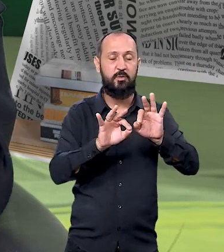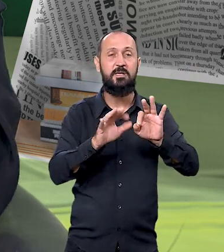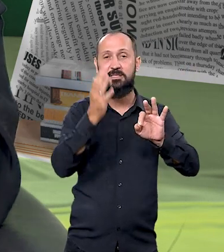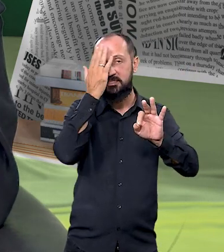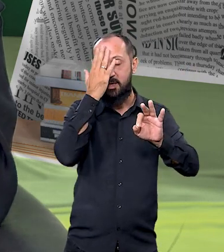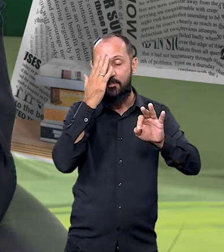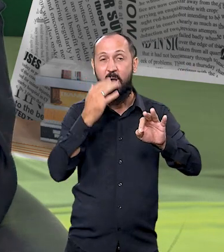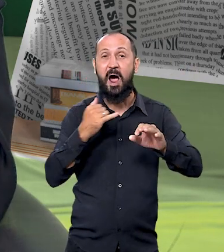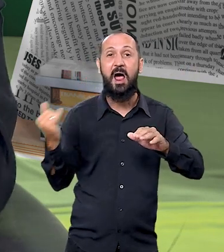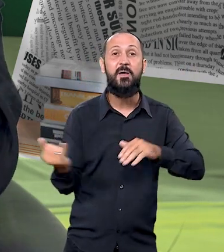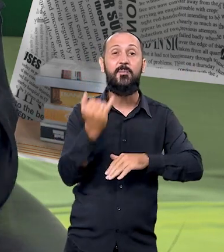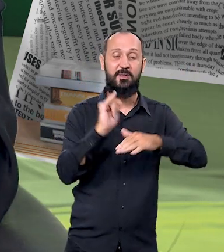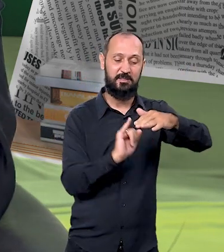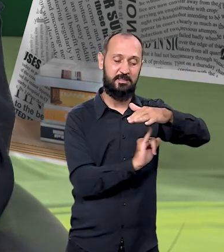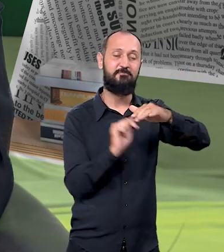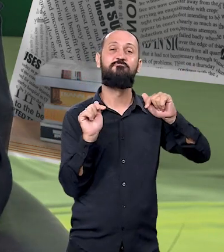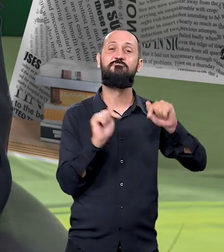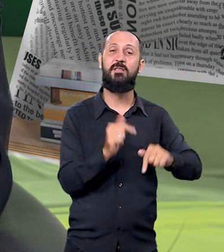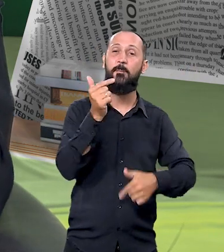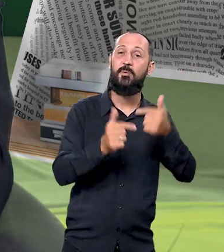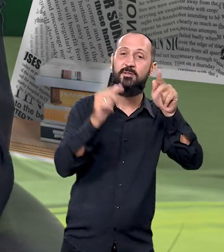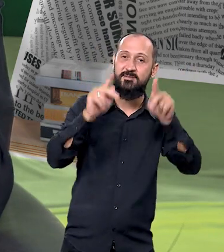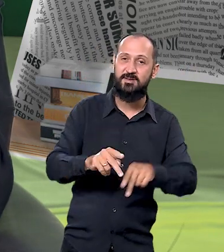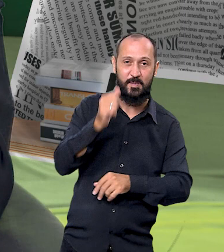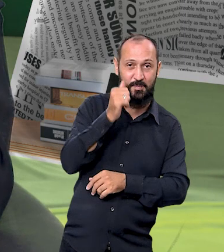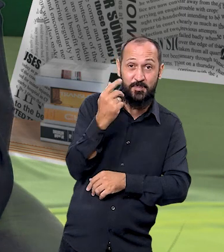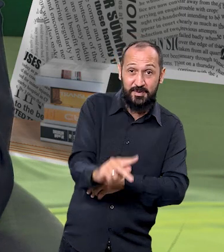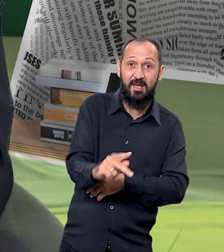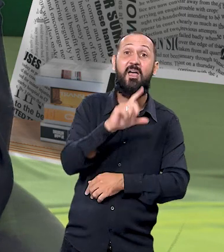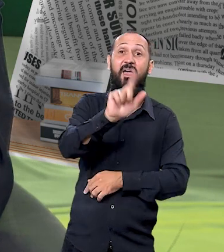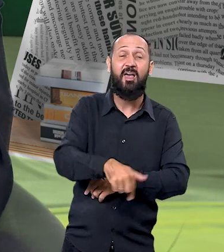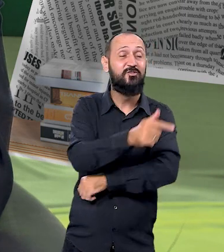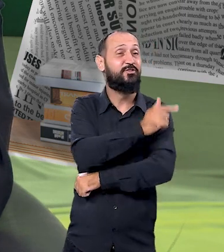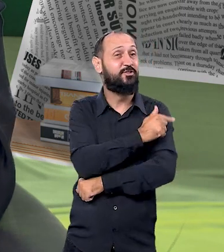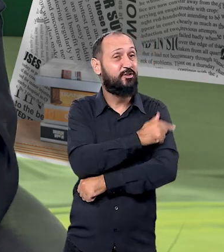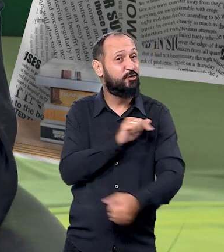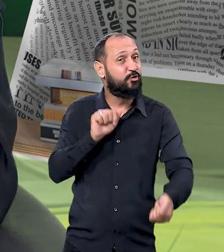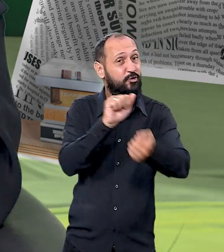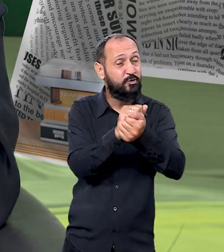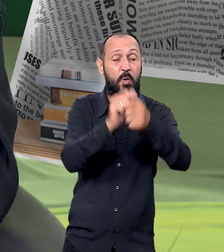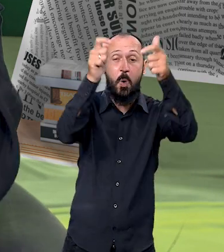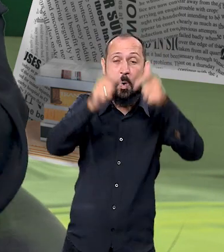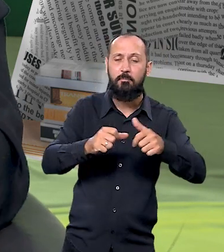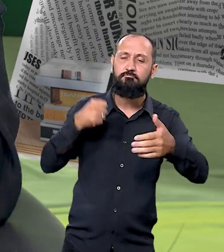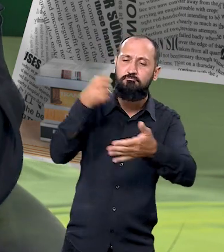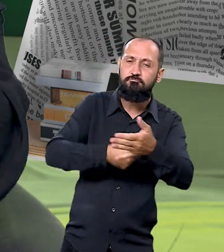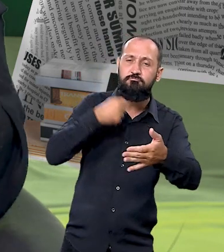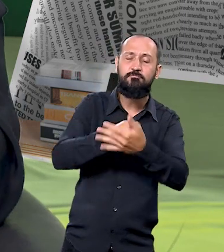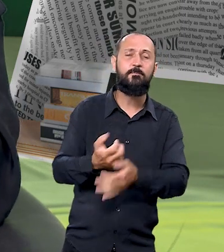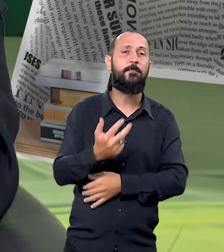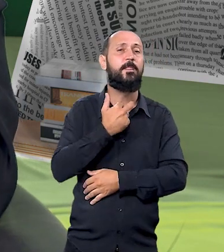essas gestoras aguerridas desses locais não podem ter, devem ter as suas equipes